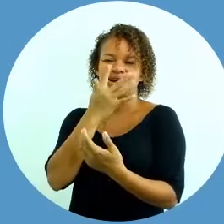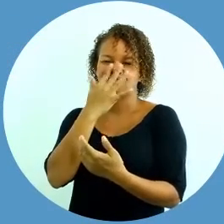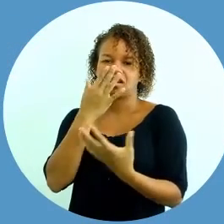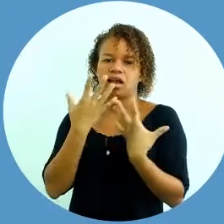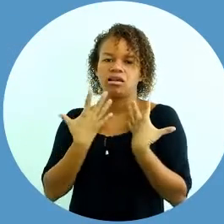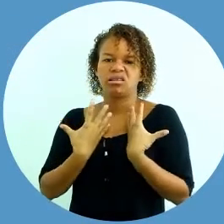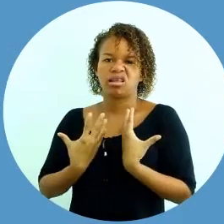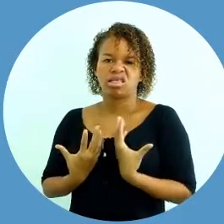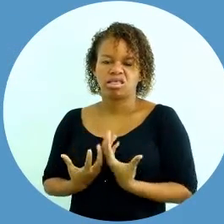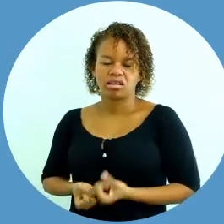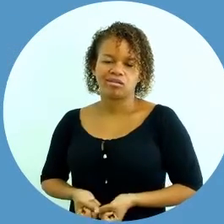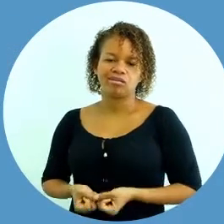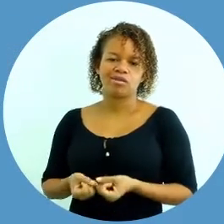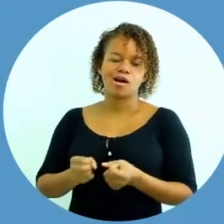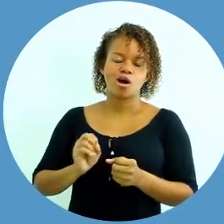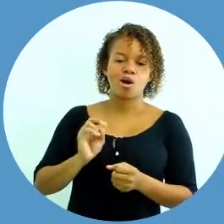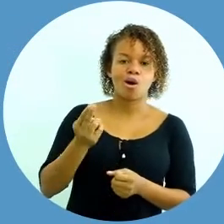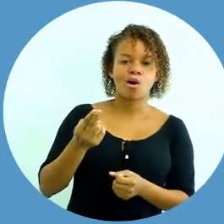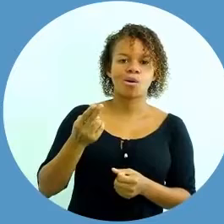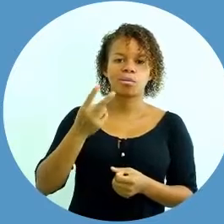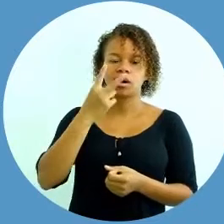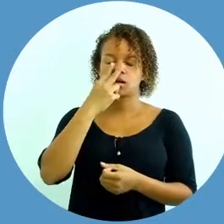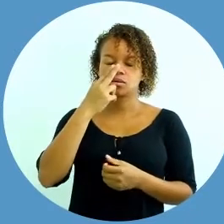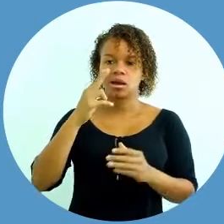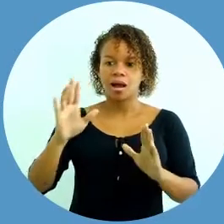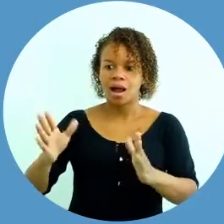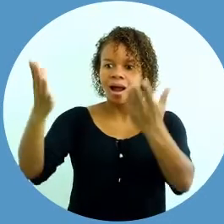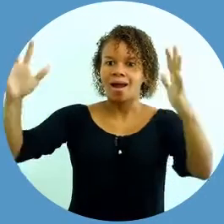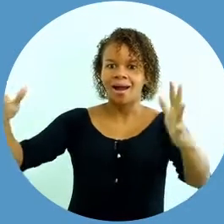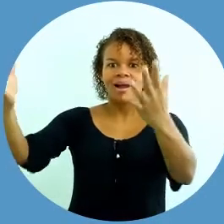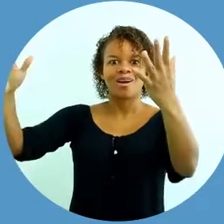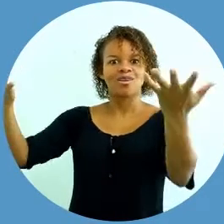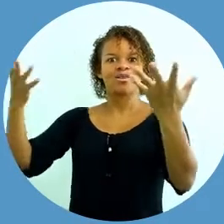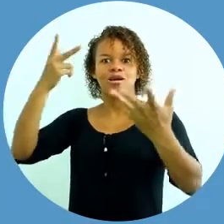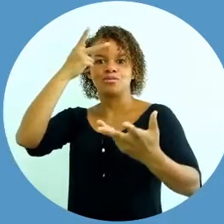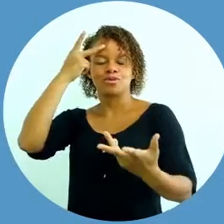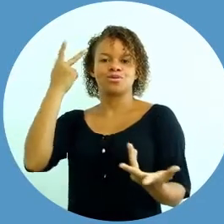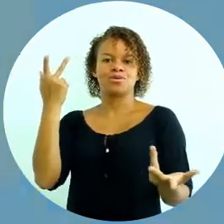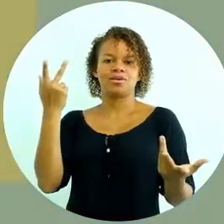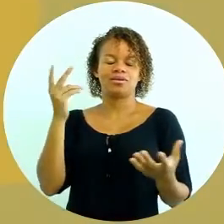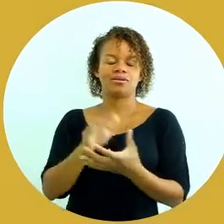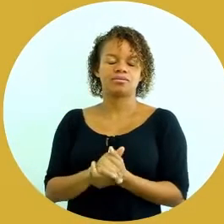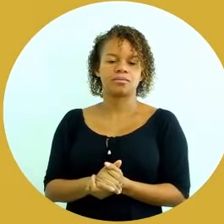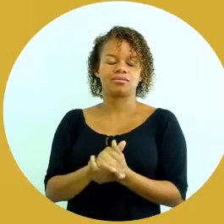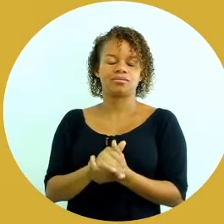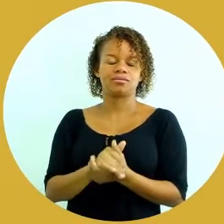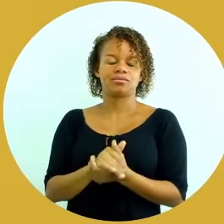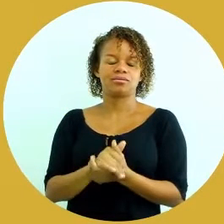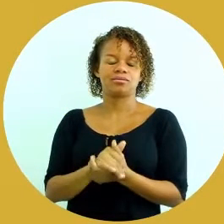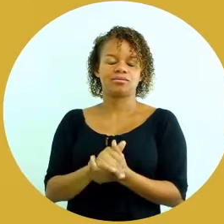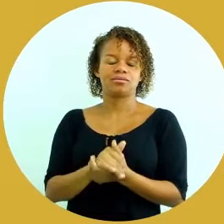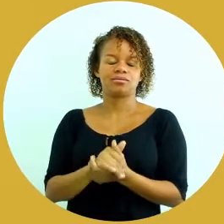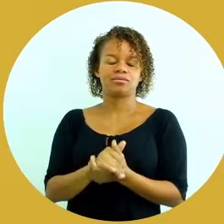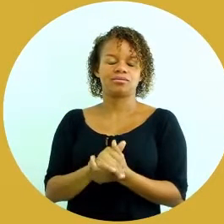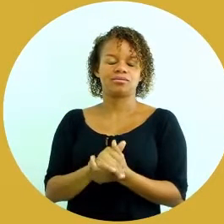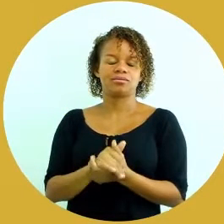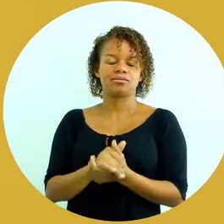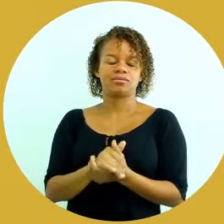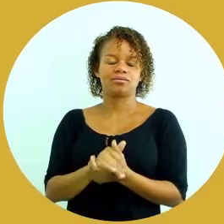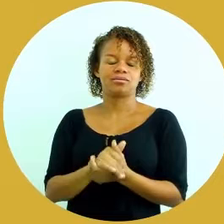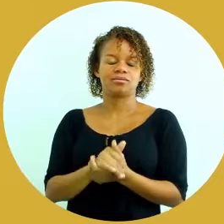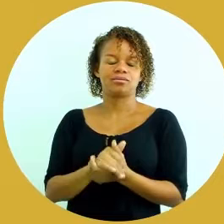ser cansativa ou não trazer motivação para assisti-la completamente. Imagem como uma